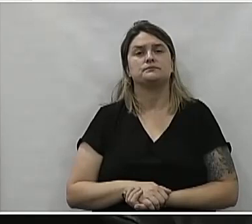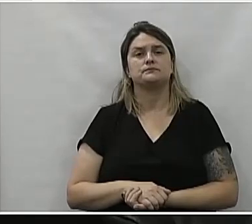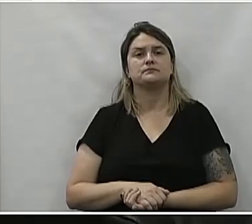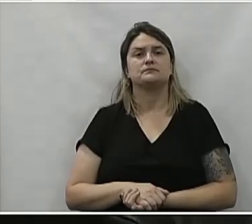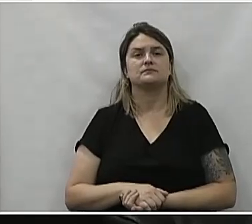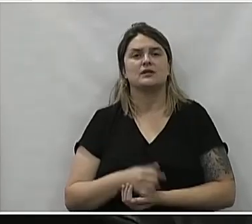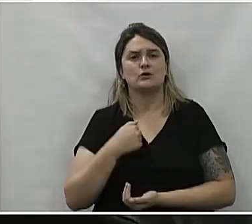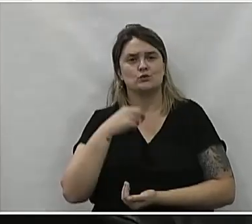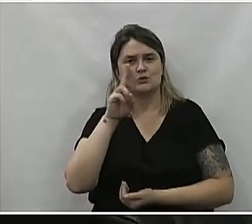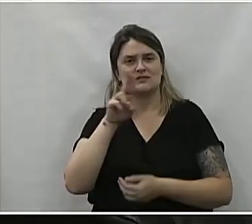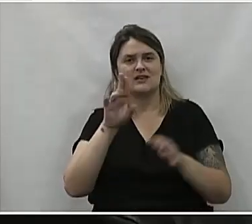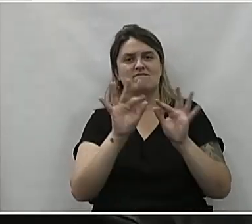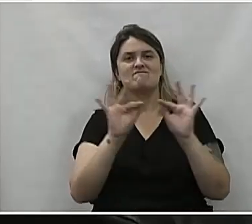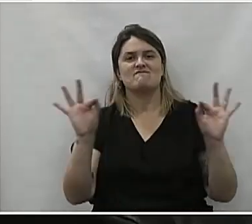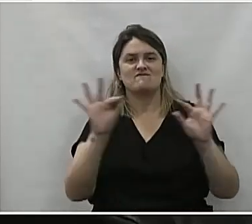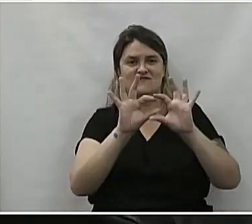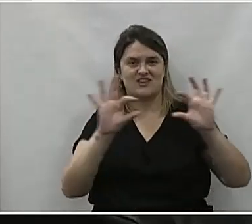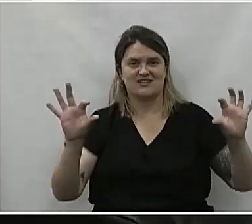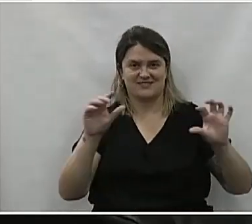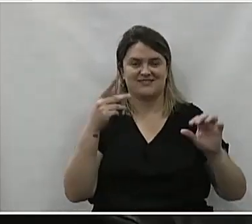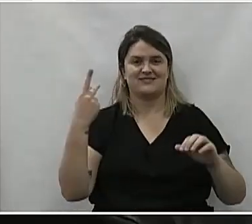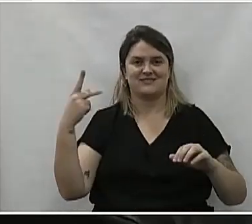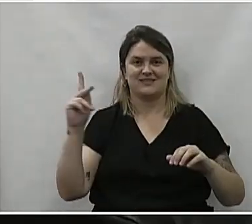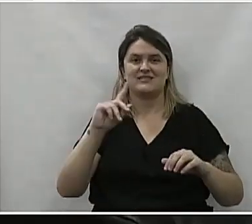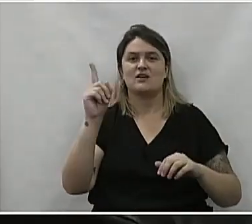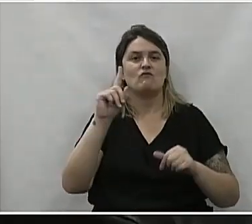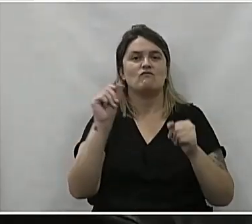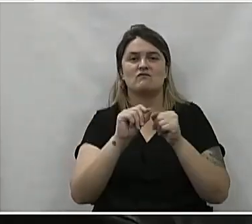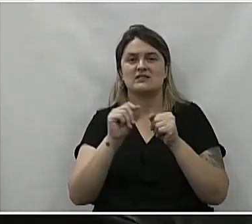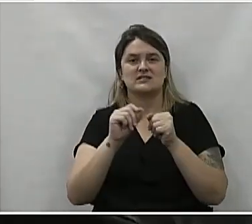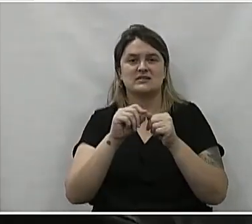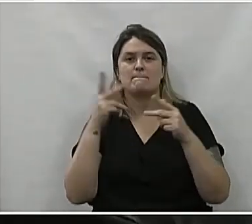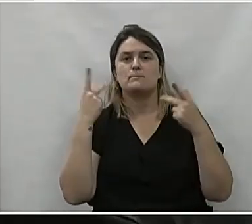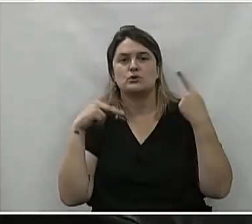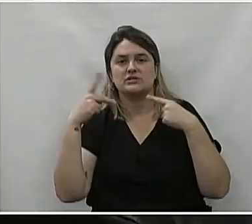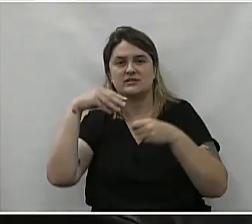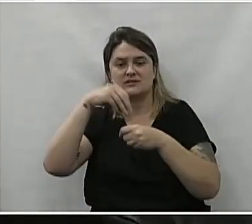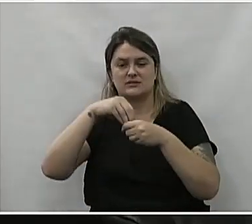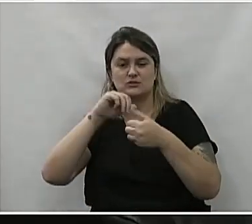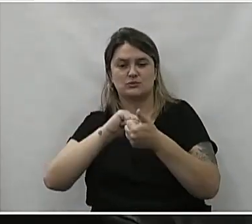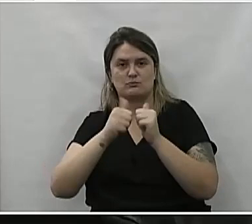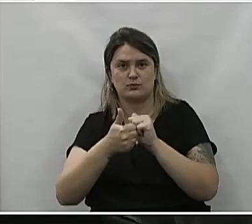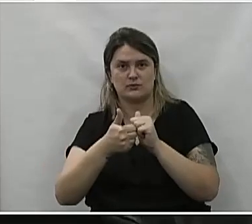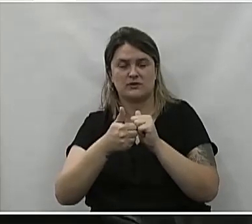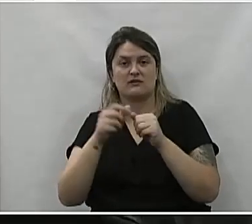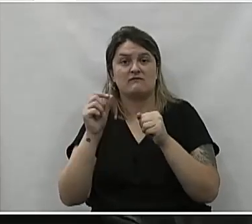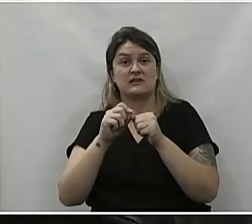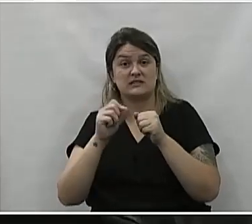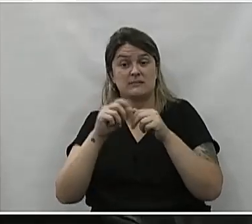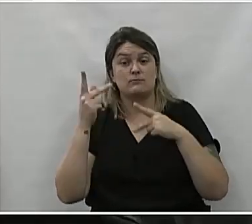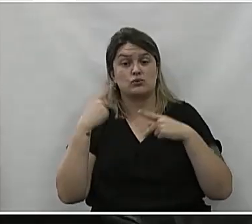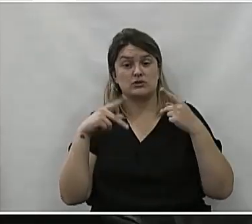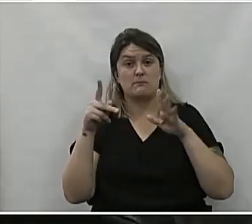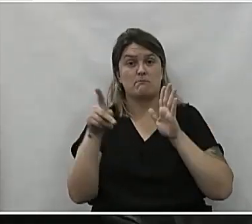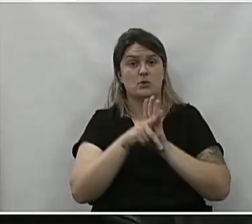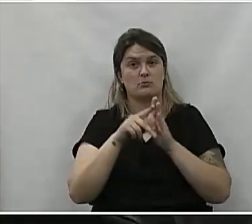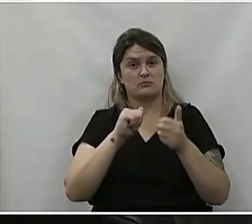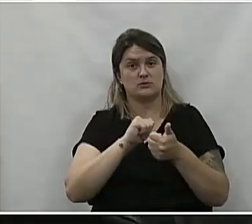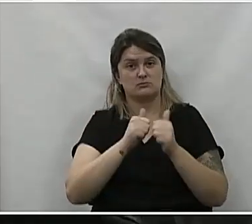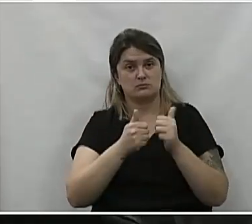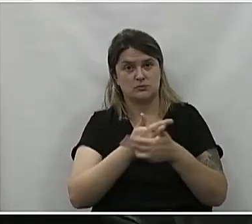Usei uma frase dele Essa semana Que Não faça A política Dentro do esporte E faça a política Do esporte